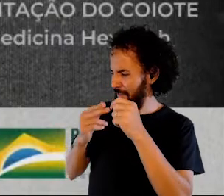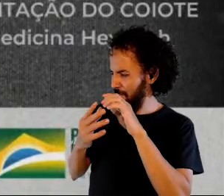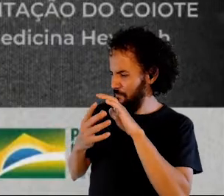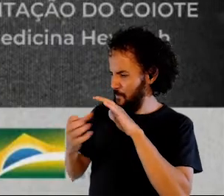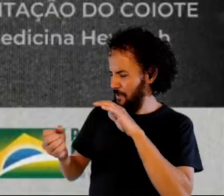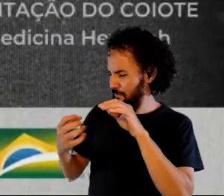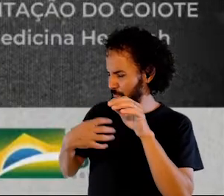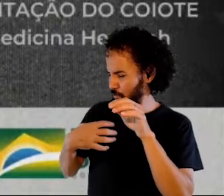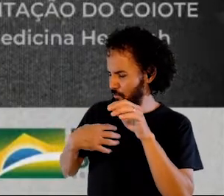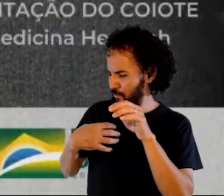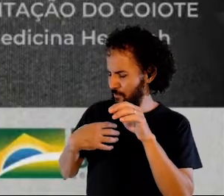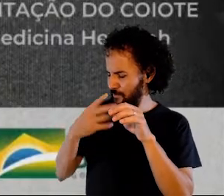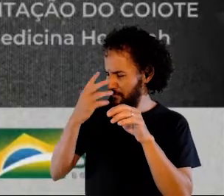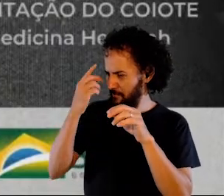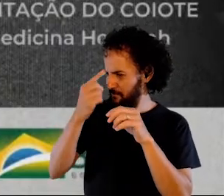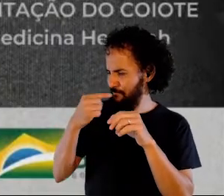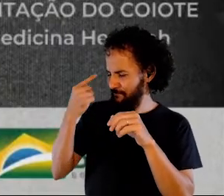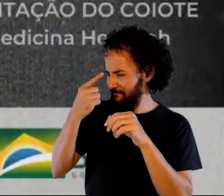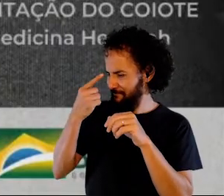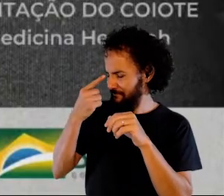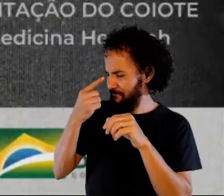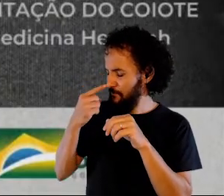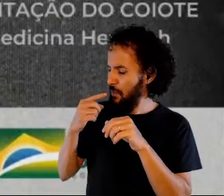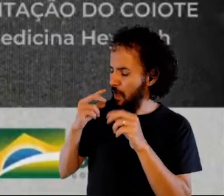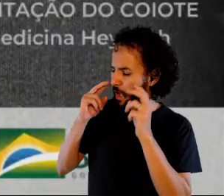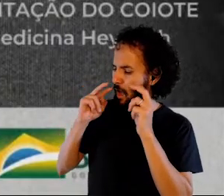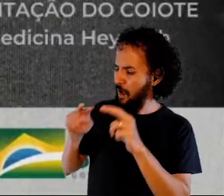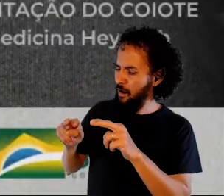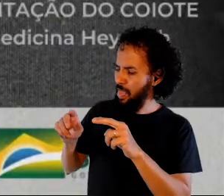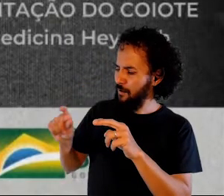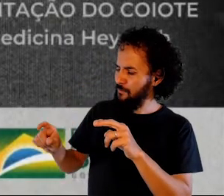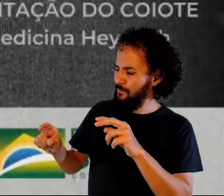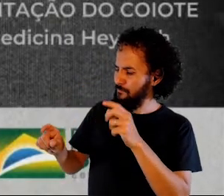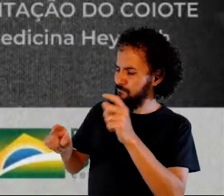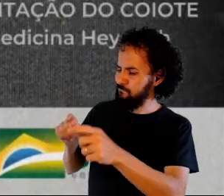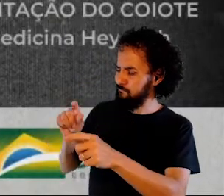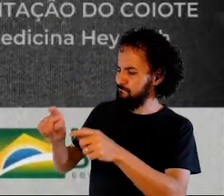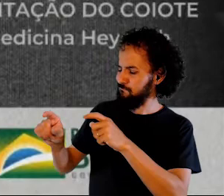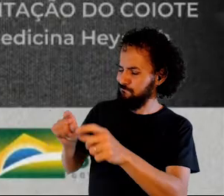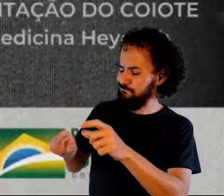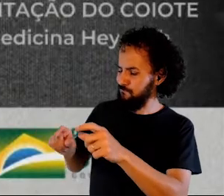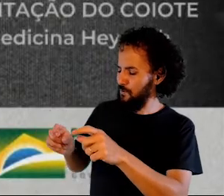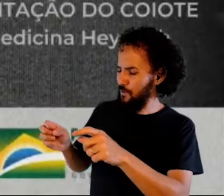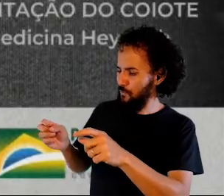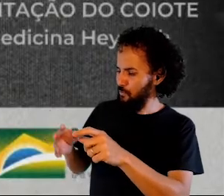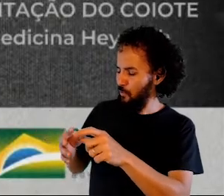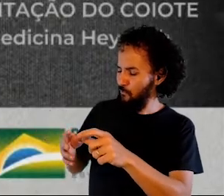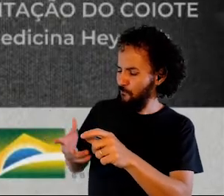E cada pedaço forma um novo quadro.